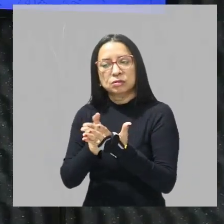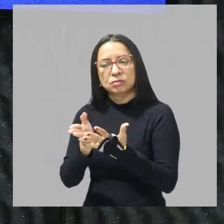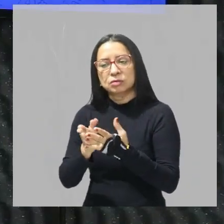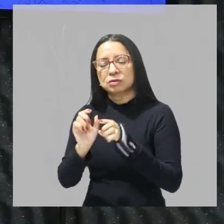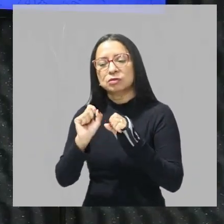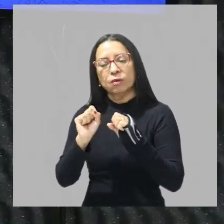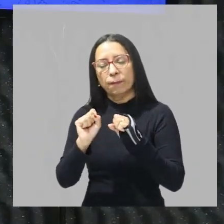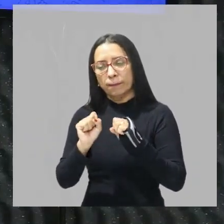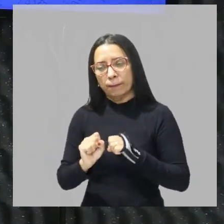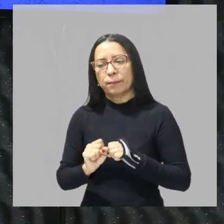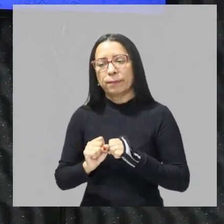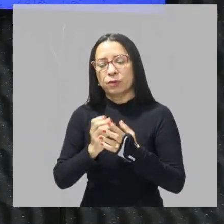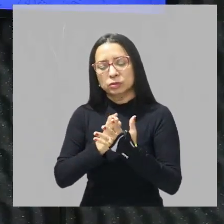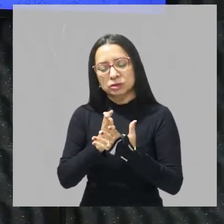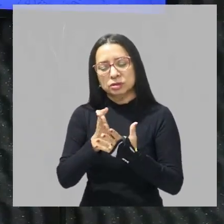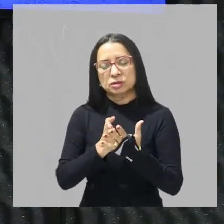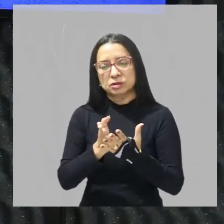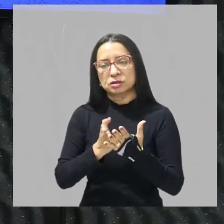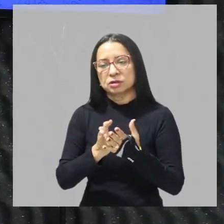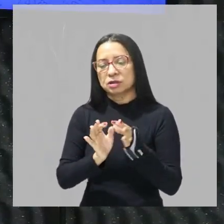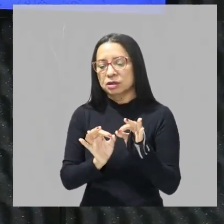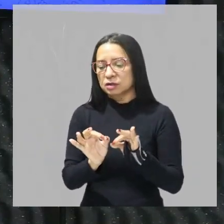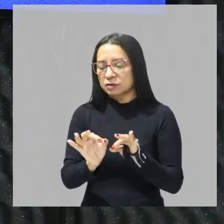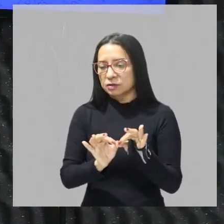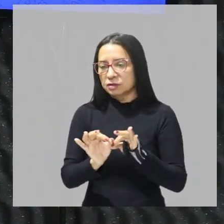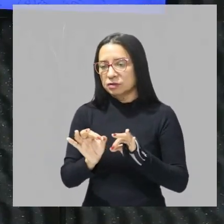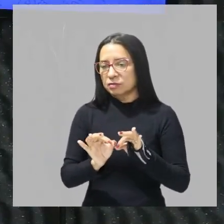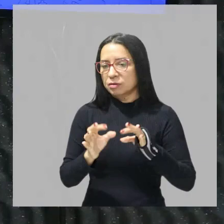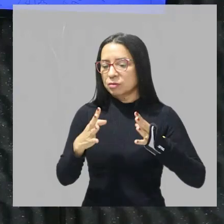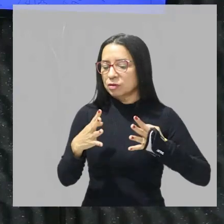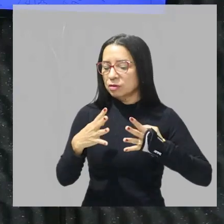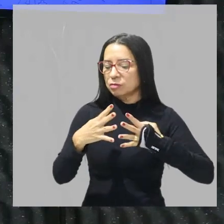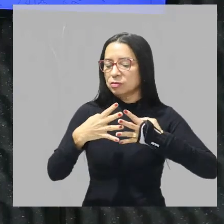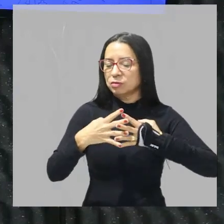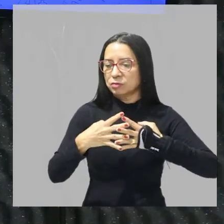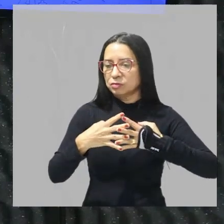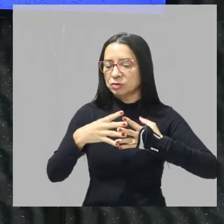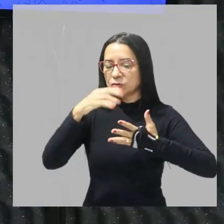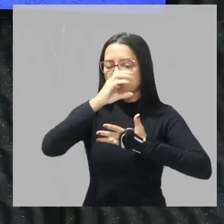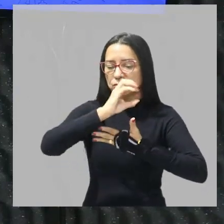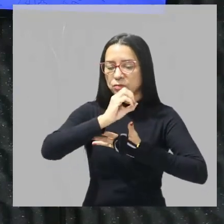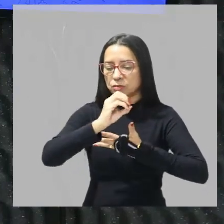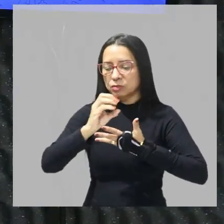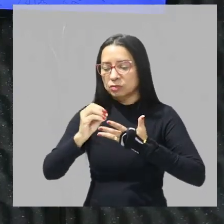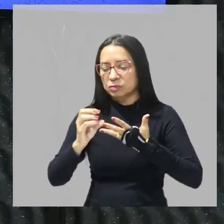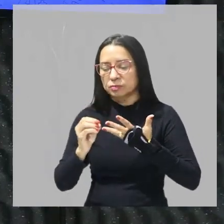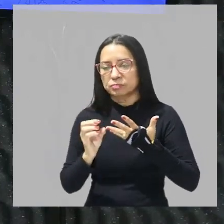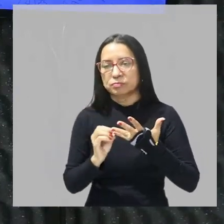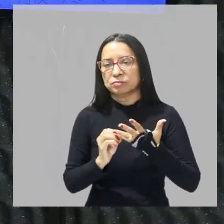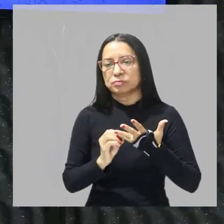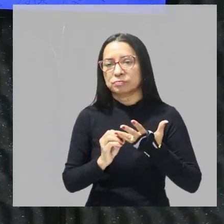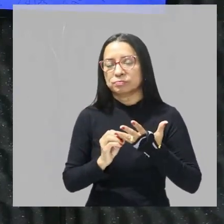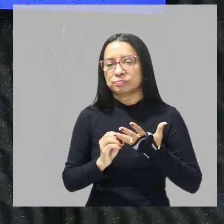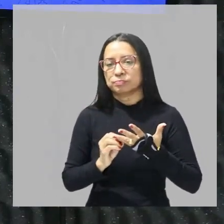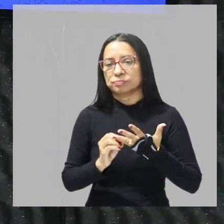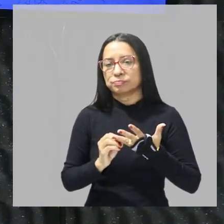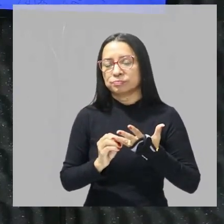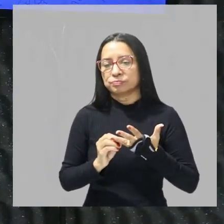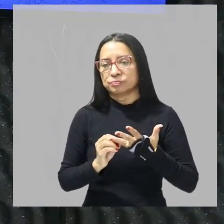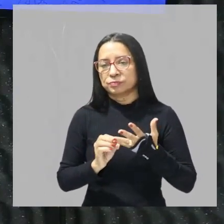quais a gente pode seguir. Isso forma um intricado que nós chamamos de teia alimentar, tá certo? E aí o que é que ele está